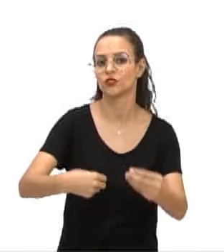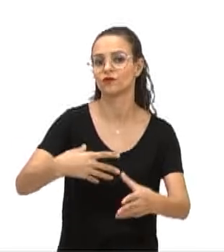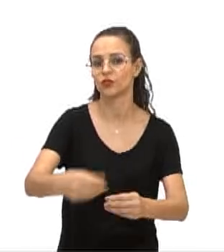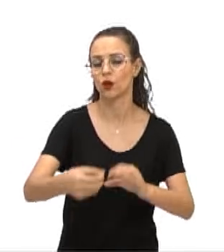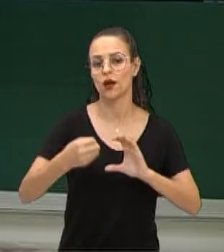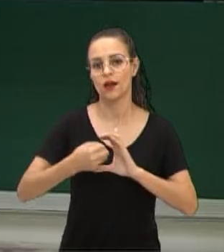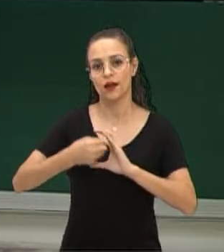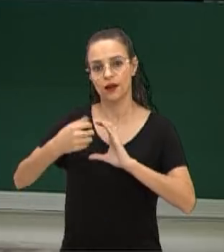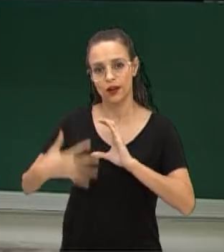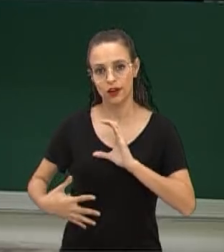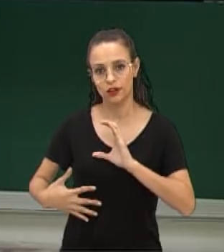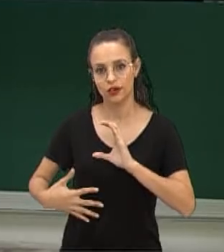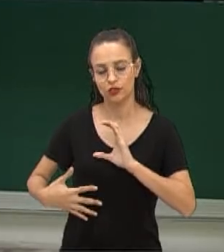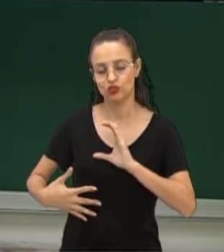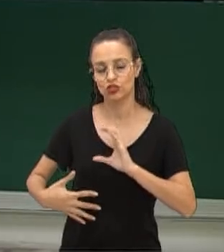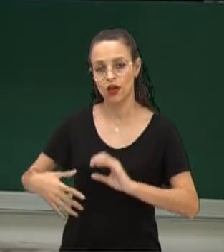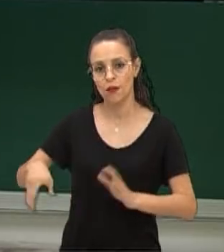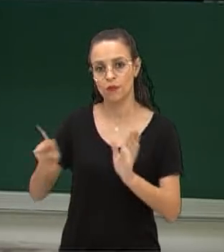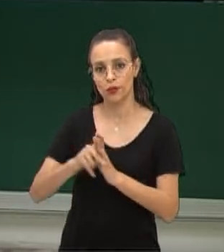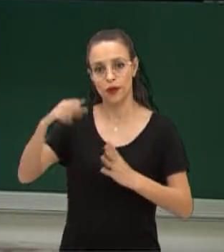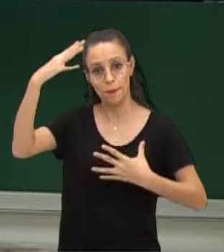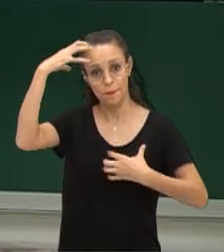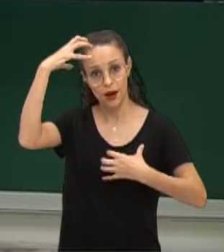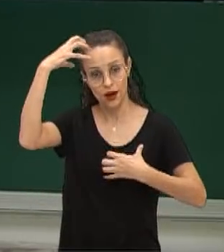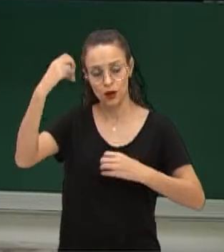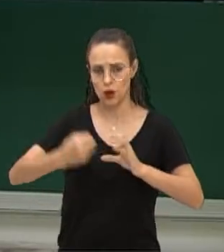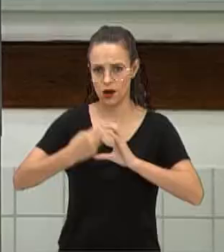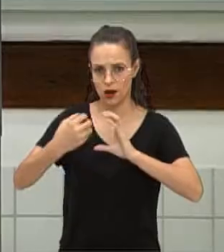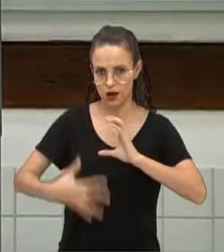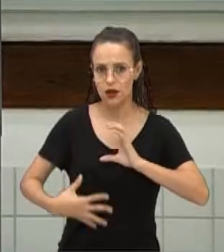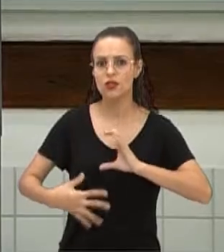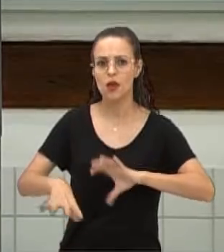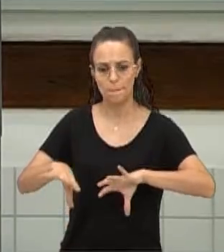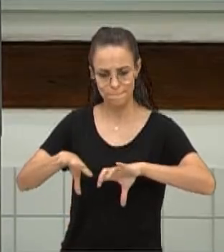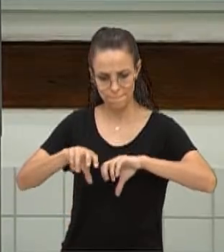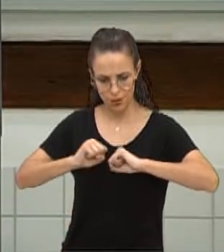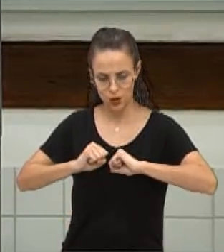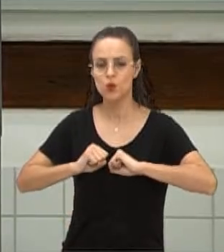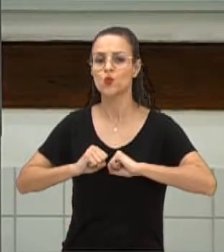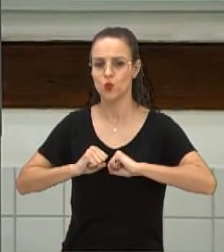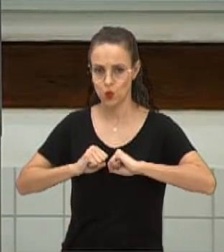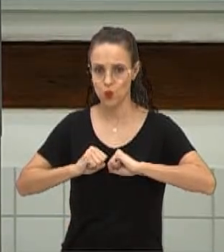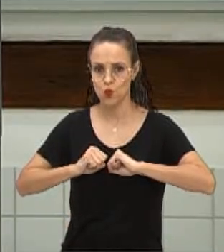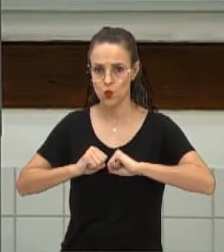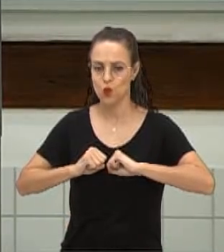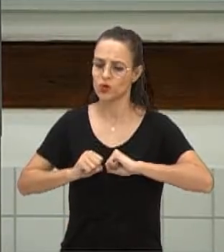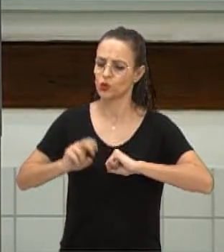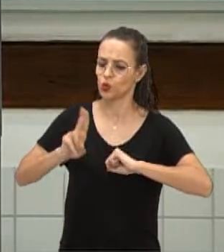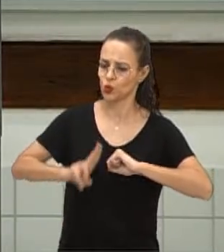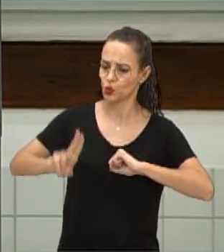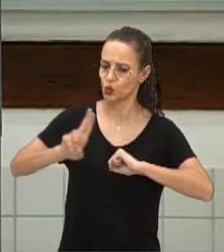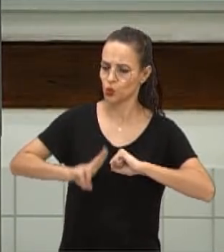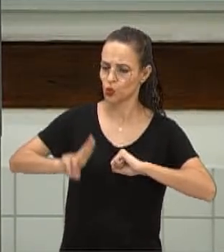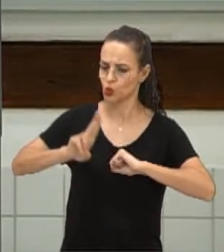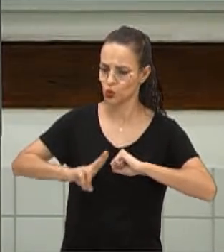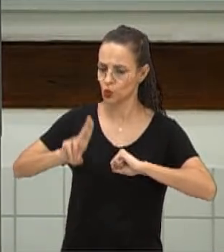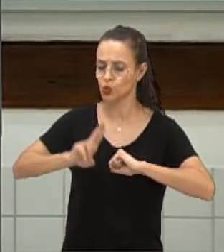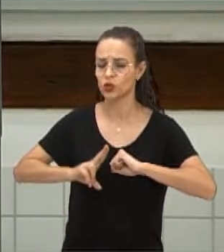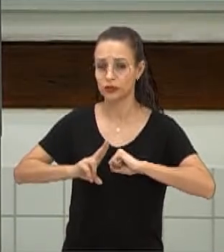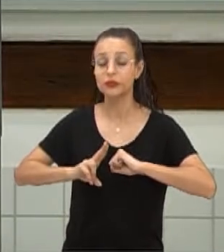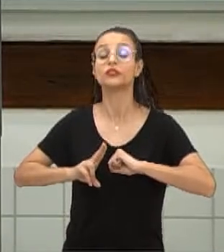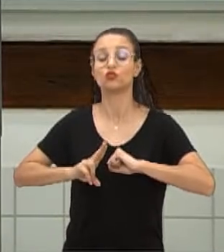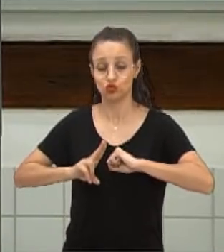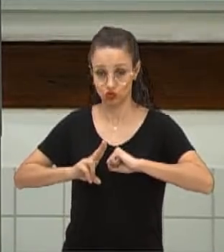aquela cauda que o macaco-aranha adquiriu, de tanto utilizá-la, de tanto forçá-la lá